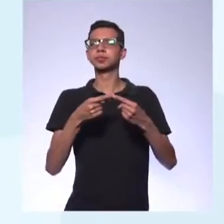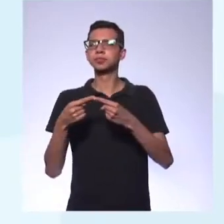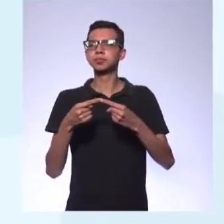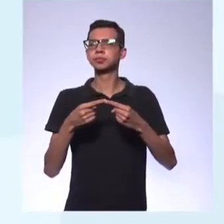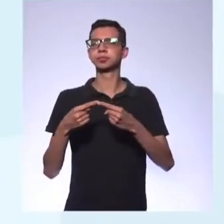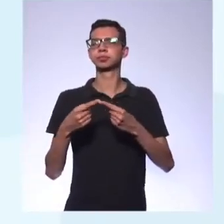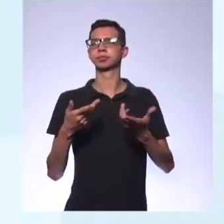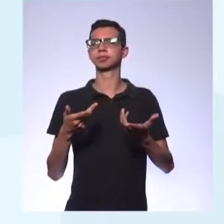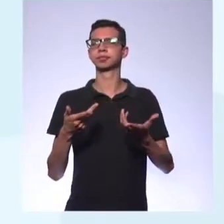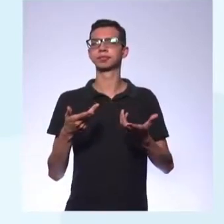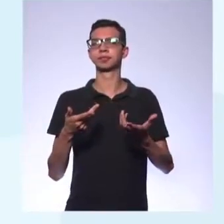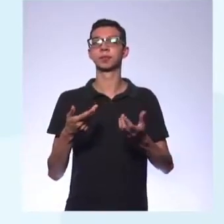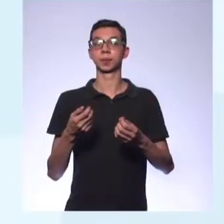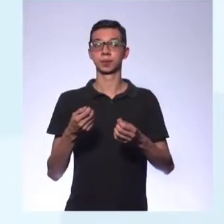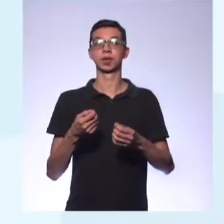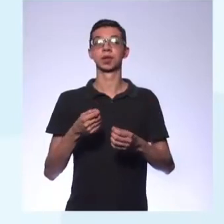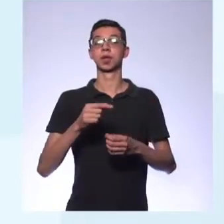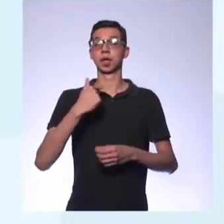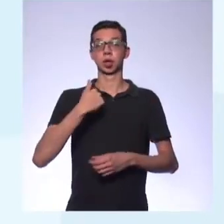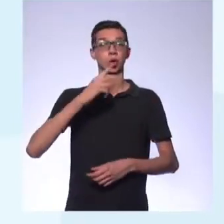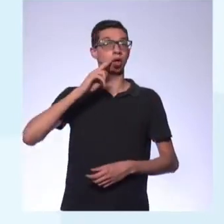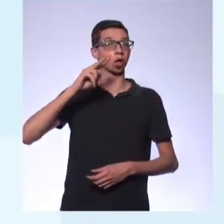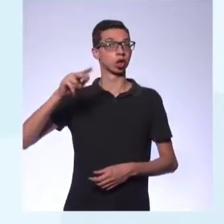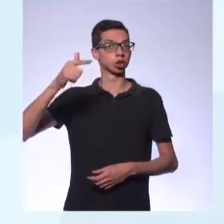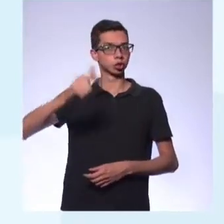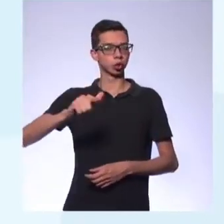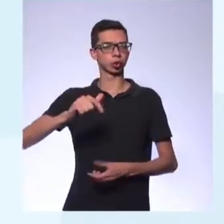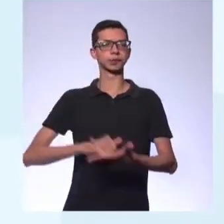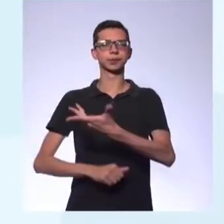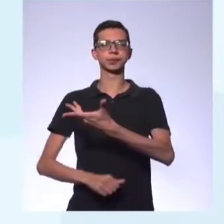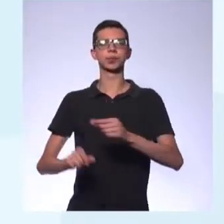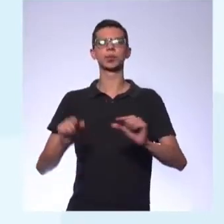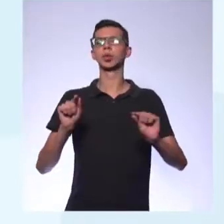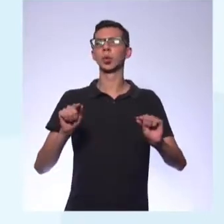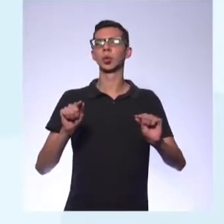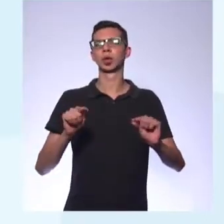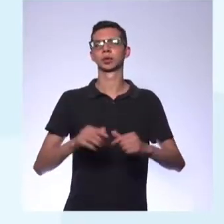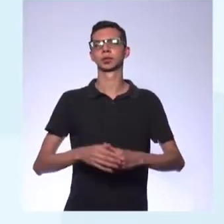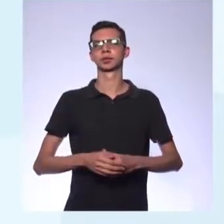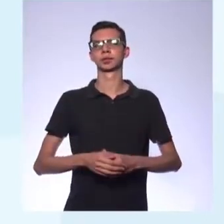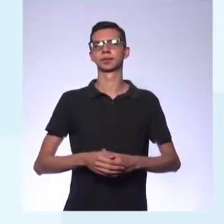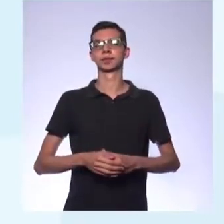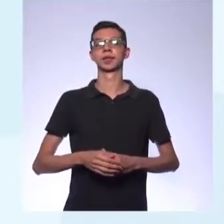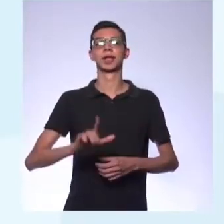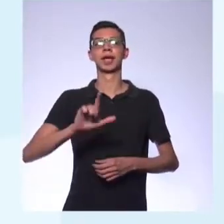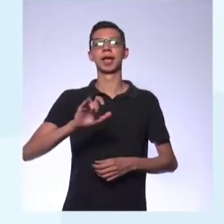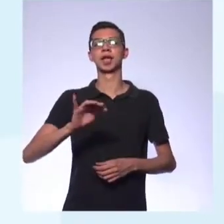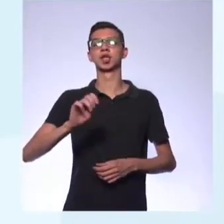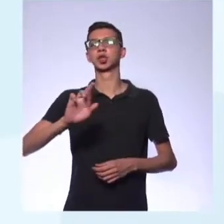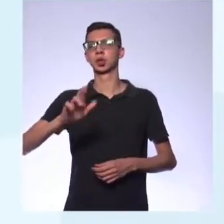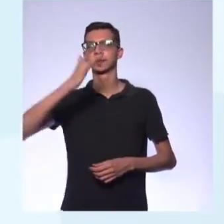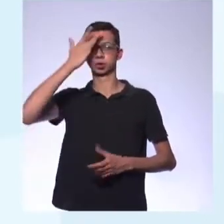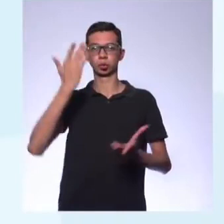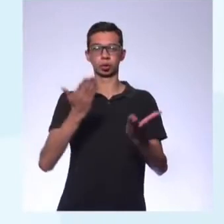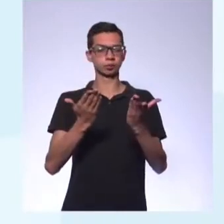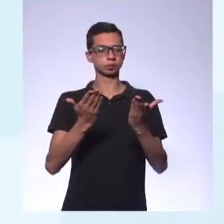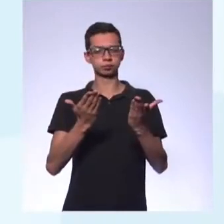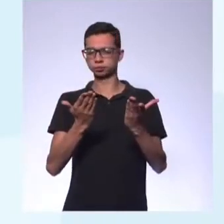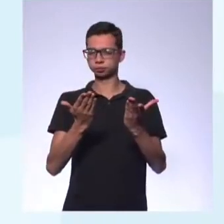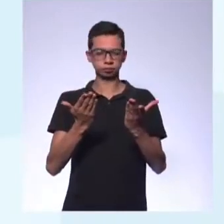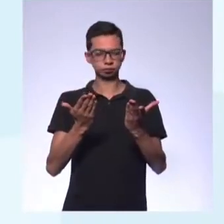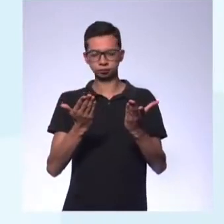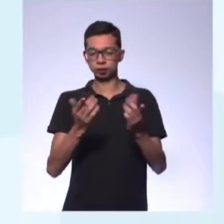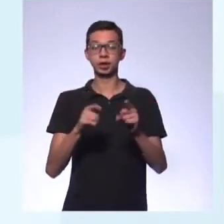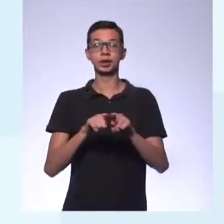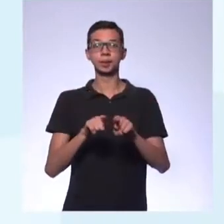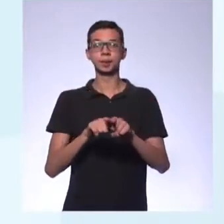novo. Ser o leitor do texto, aquele que executa o ato de ler, e ser o disseminador dos